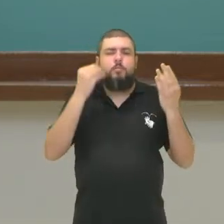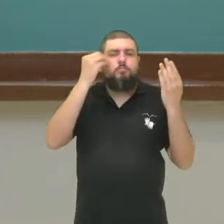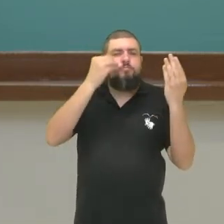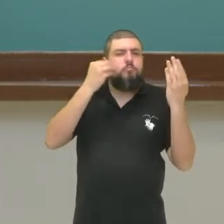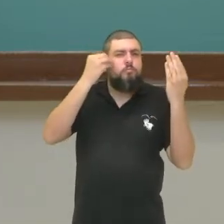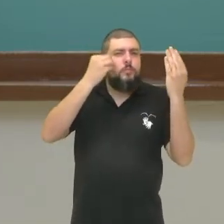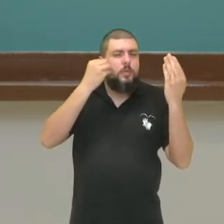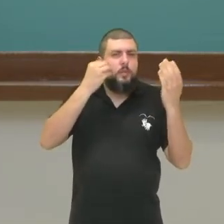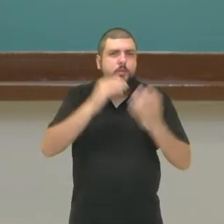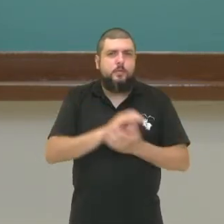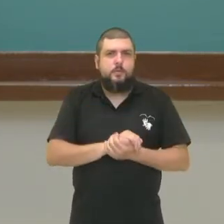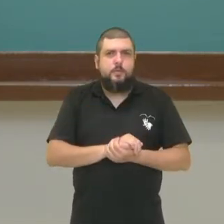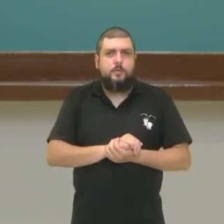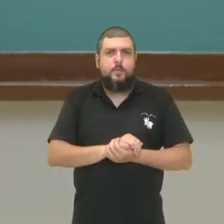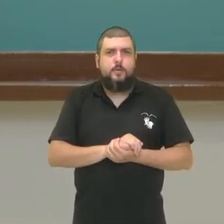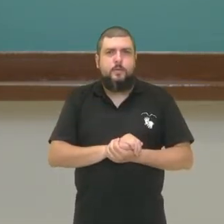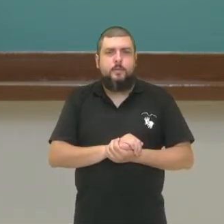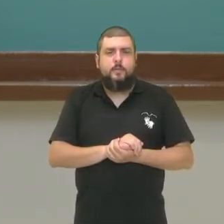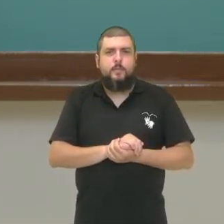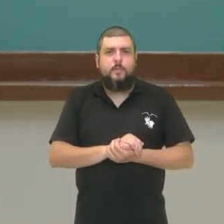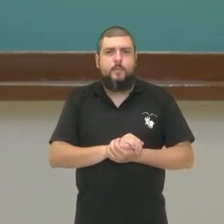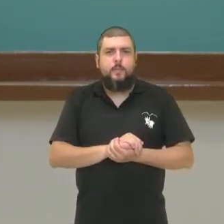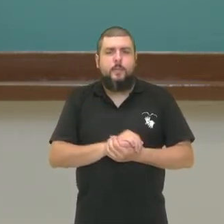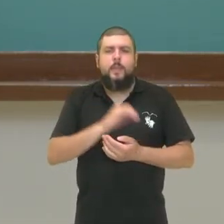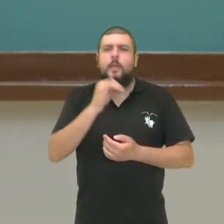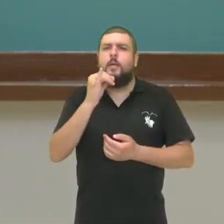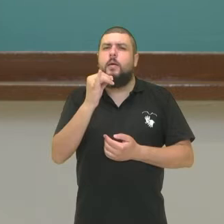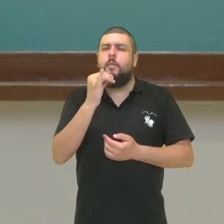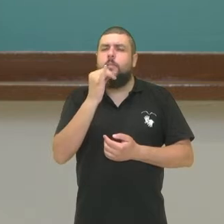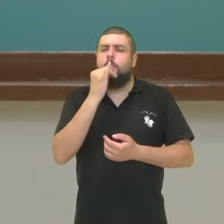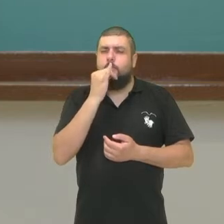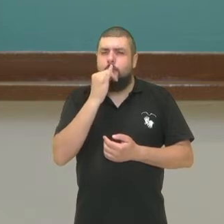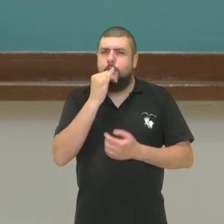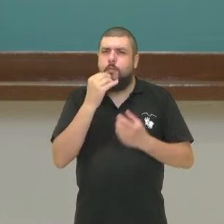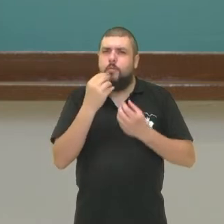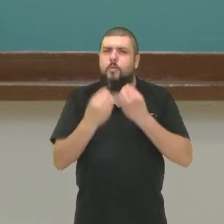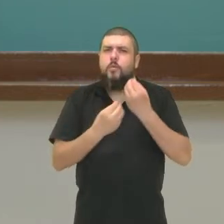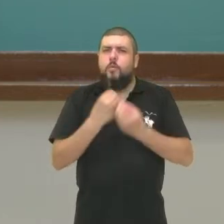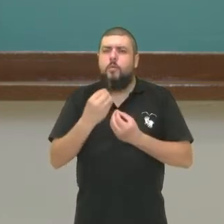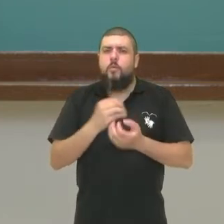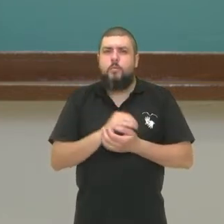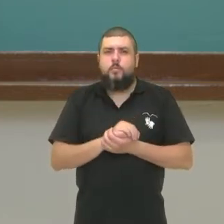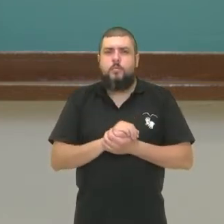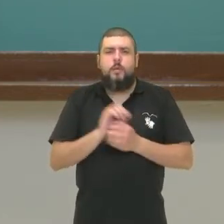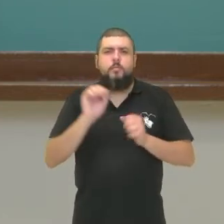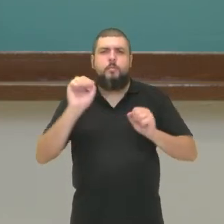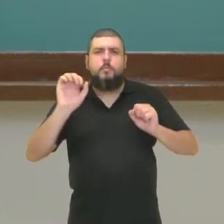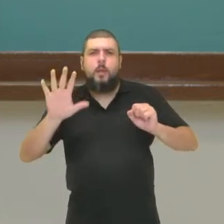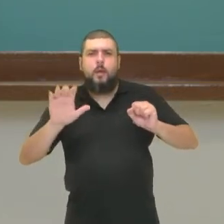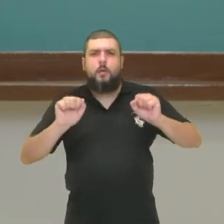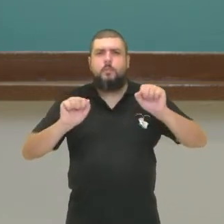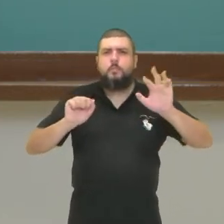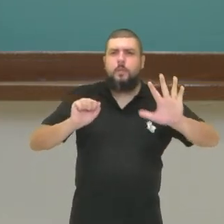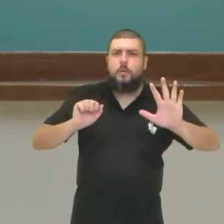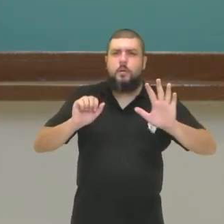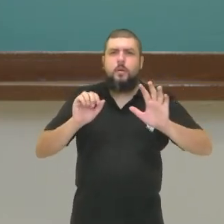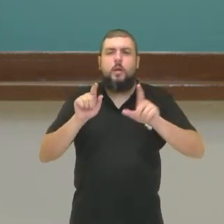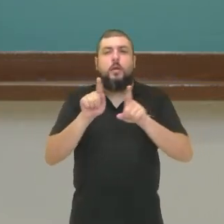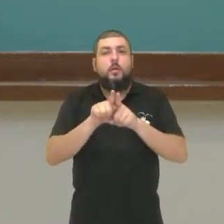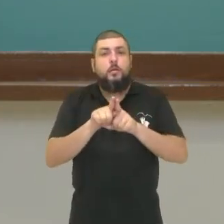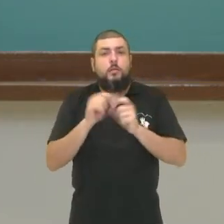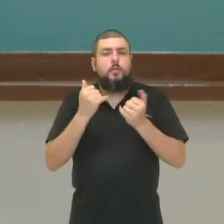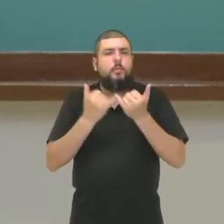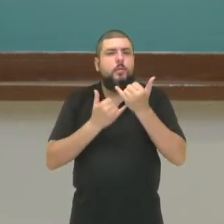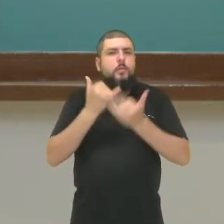de jogos de improviso no nosso dia a dia são, por exemplo, jogos de mímica, né? Algumas brincadeiras